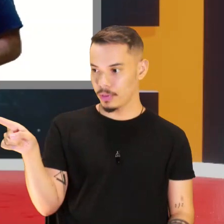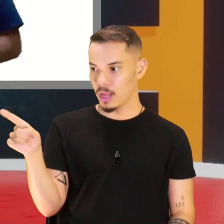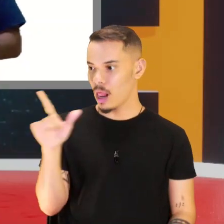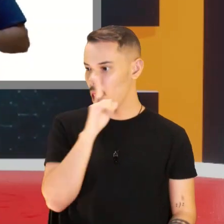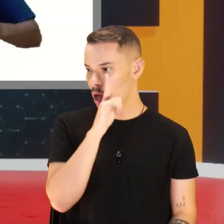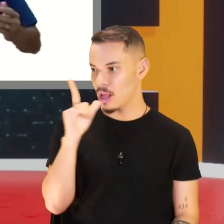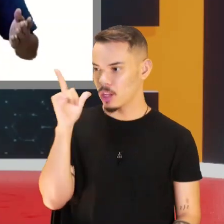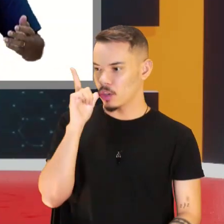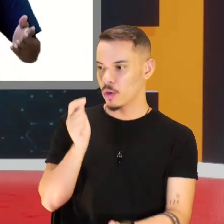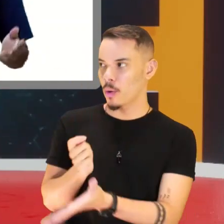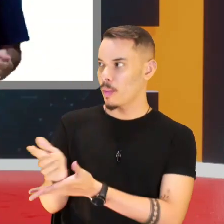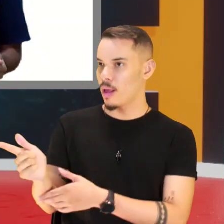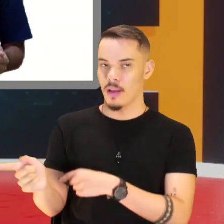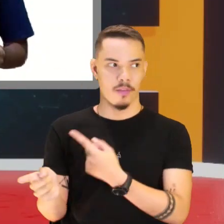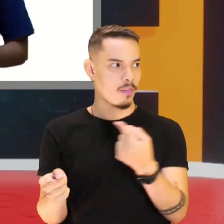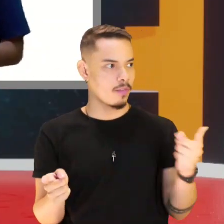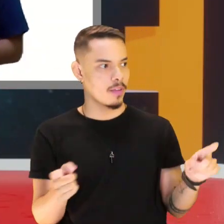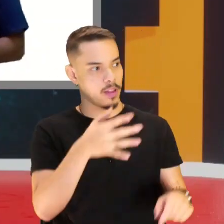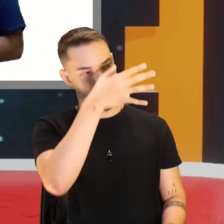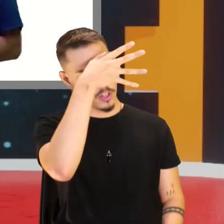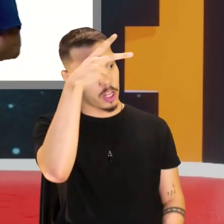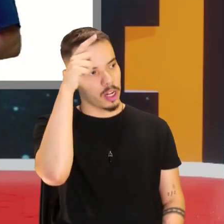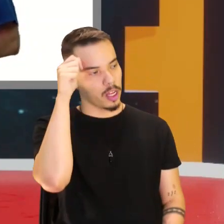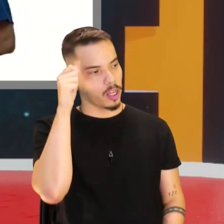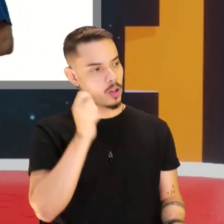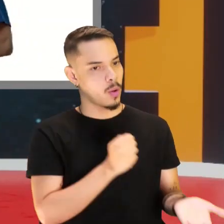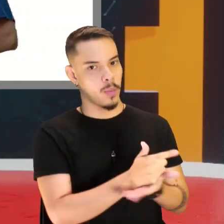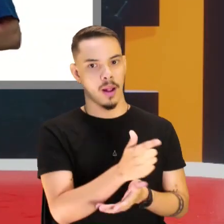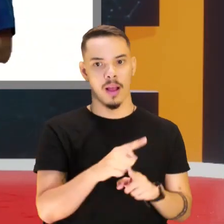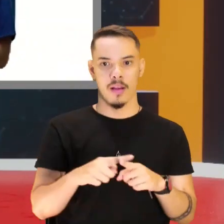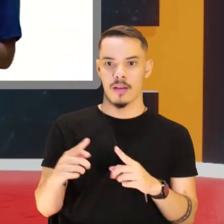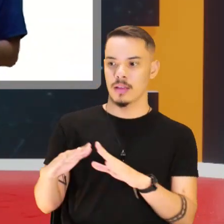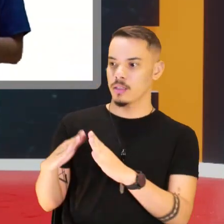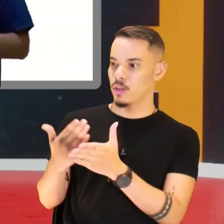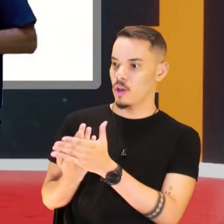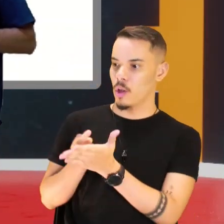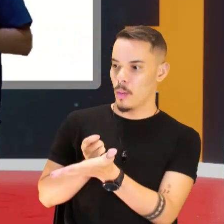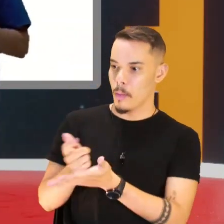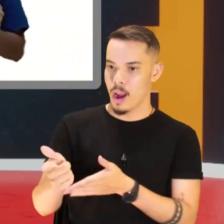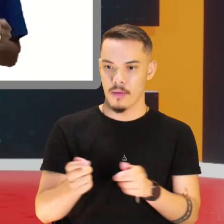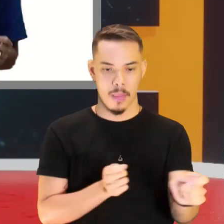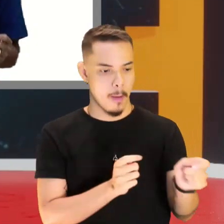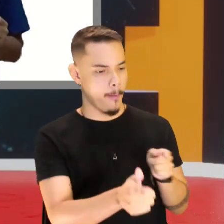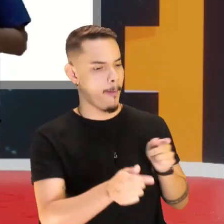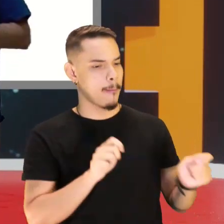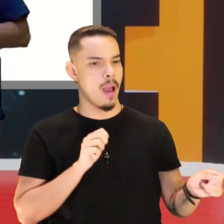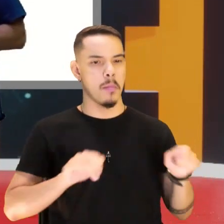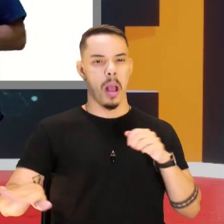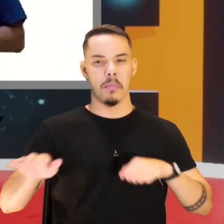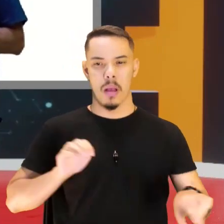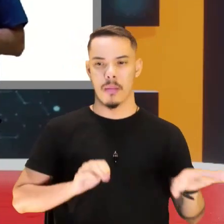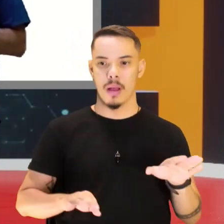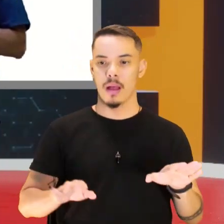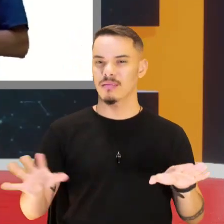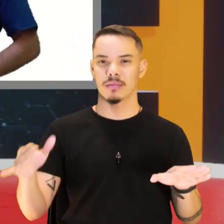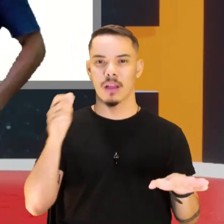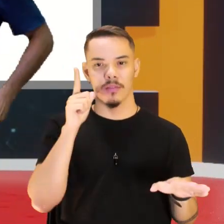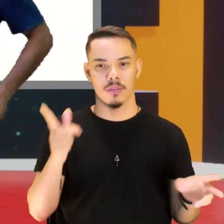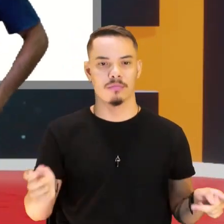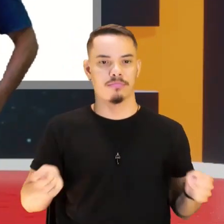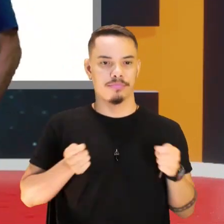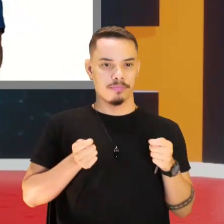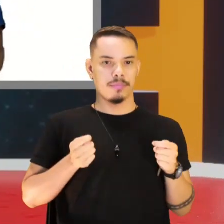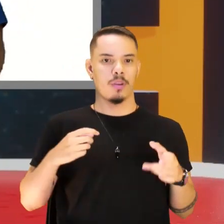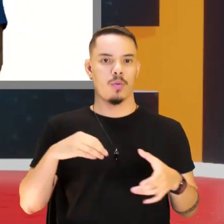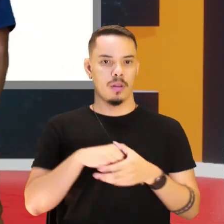Aí passava, via refrigerante, comprava. Aí, não sei o que, na escola, comprava lanche, comprava... Ele foi guardando. Vamos ver, será que